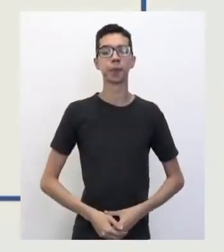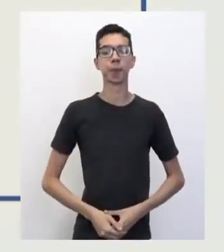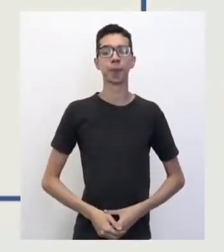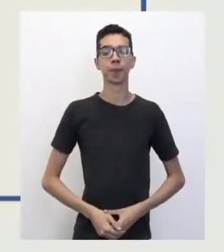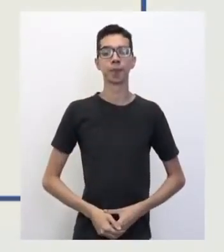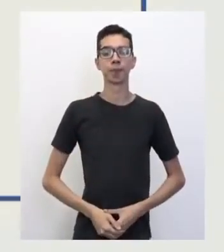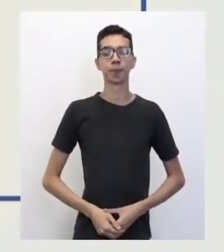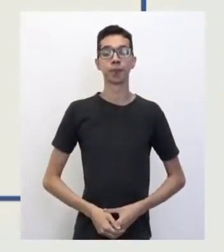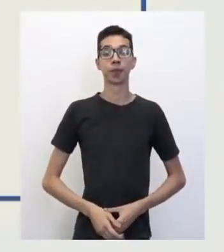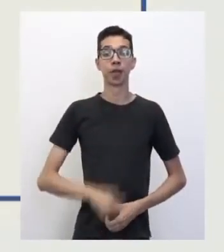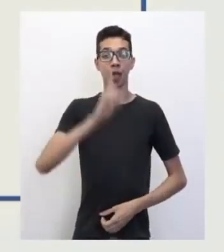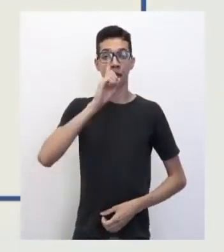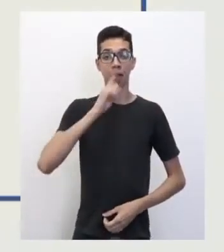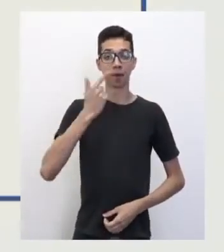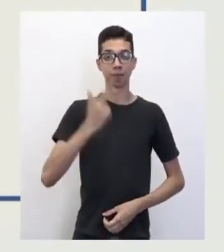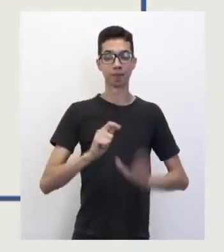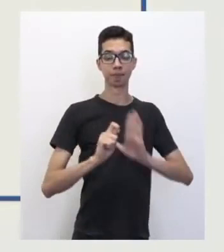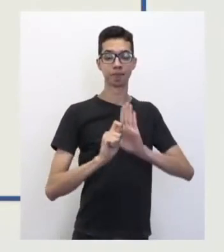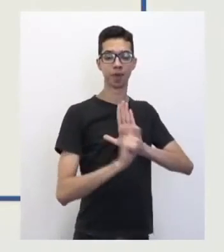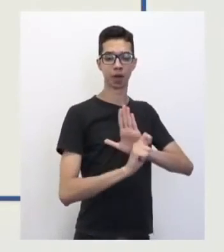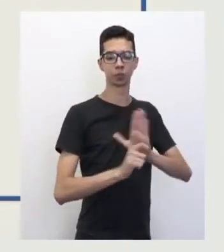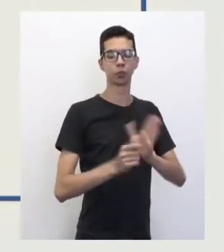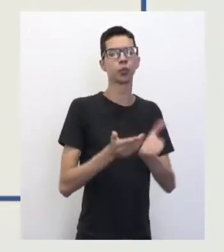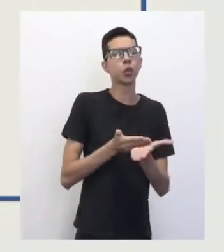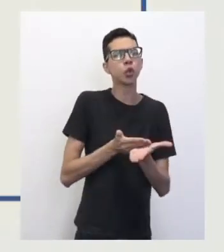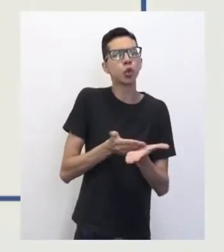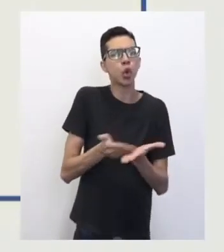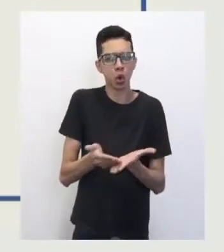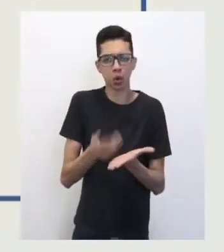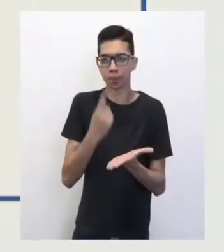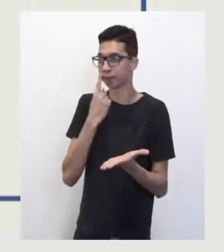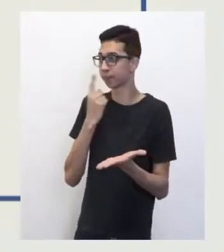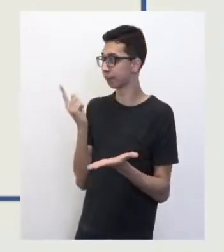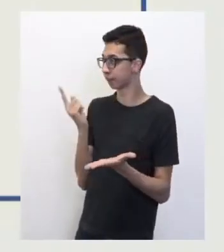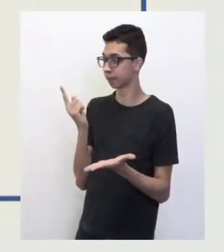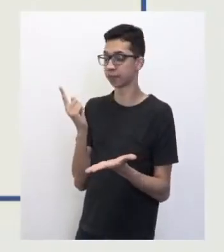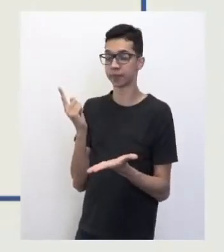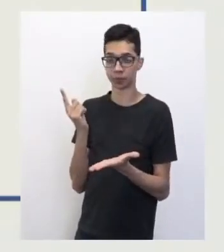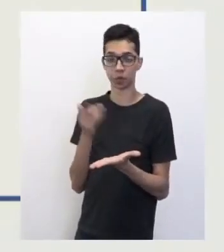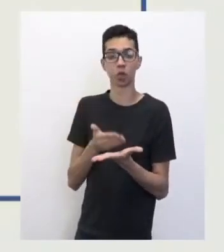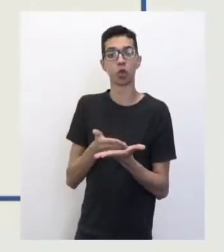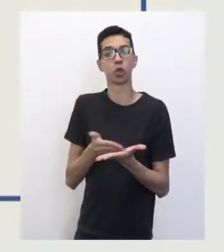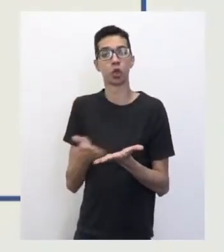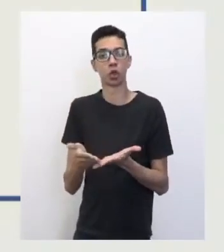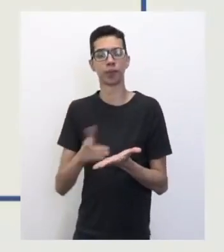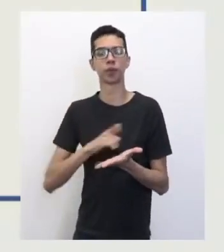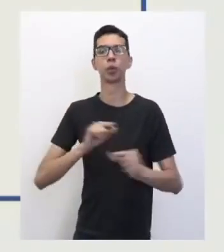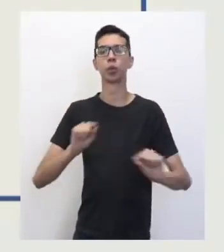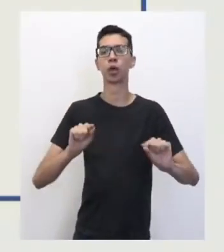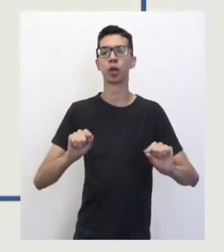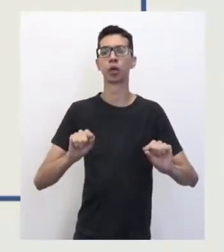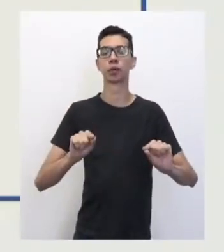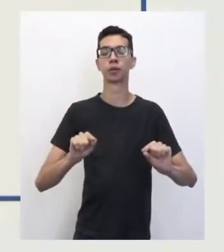No começo, e daí nós temos novamente uma ordenação das informações, temos uma